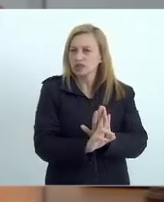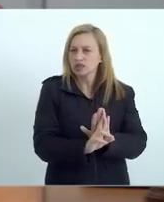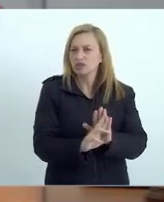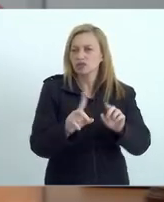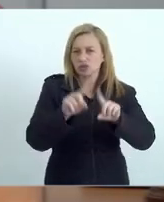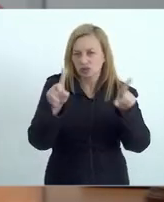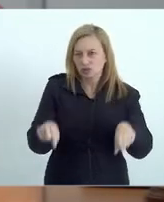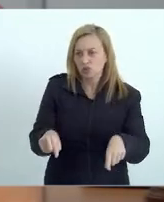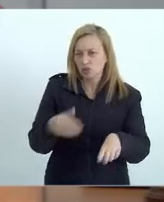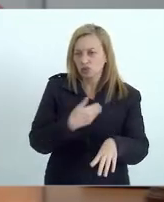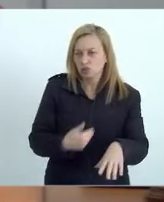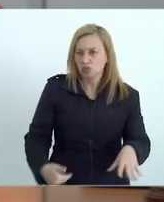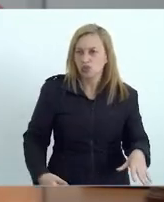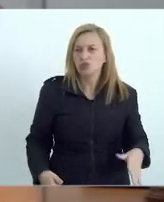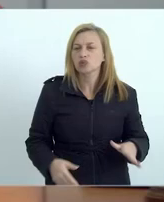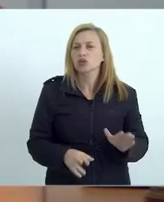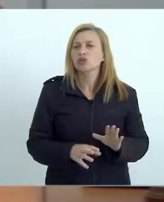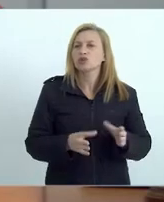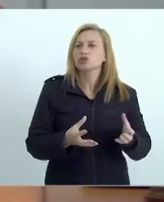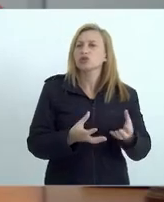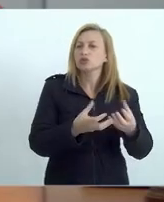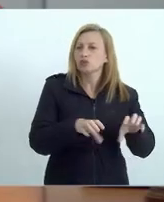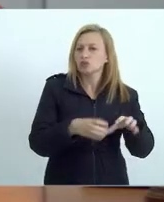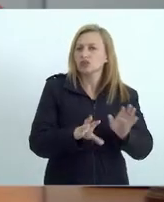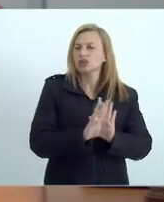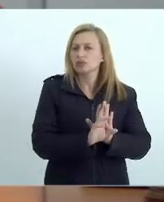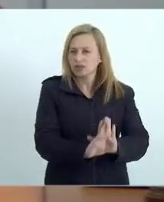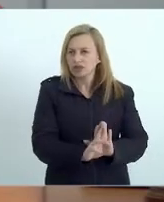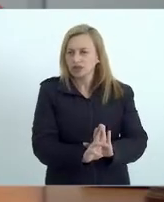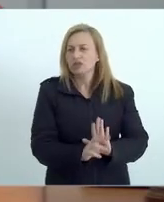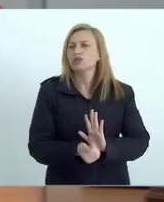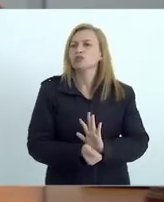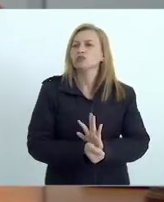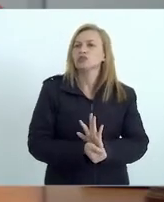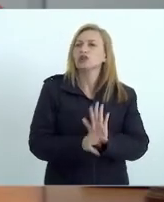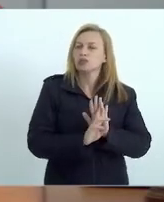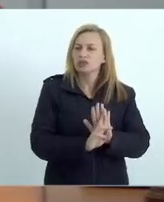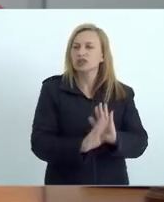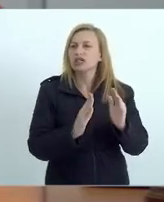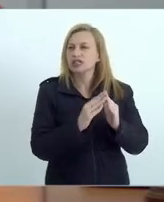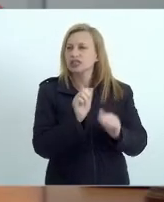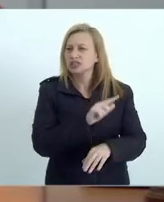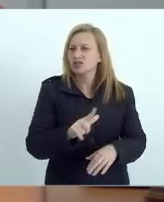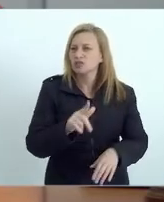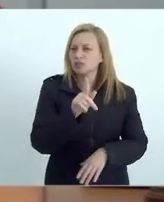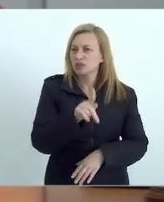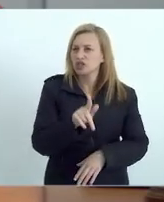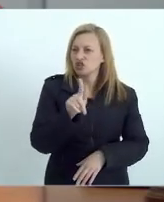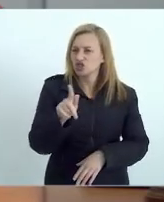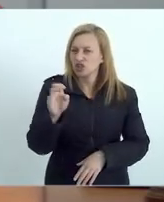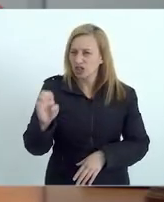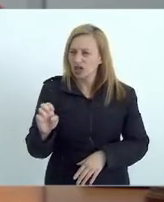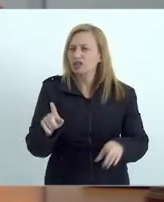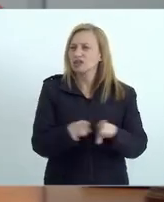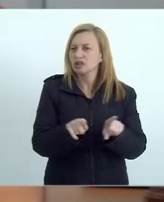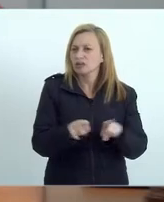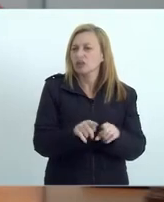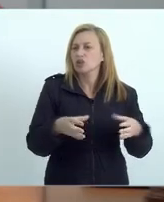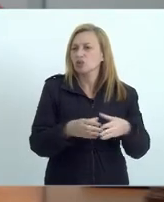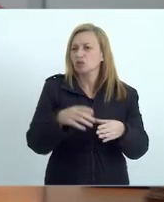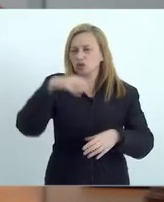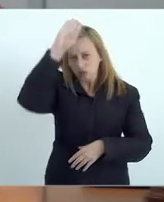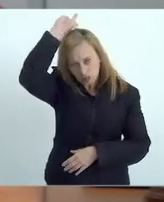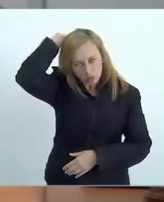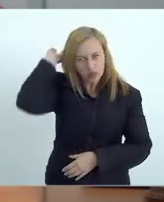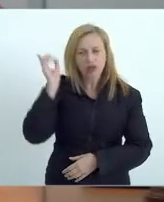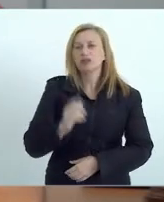dos Servidores estão com a representação dos concursados com a e da casa civil da pgr e sobretudo Corpo de